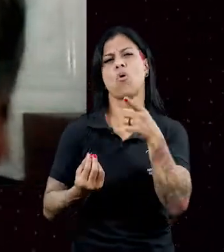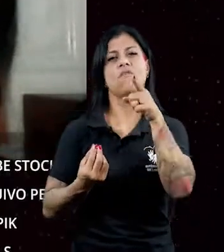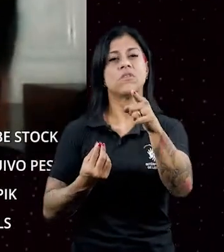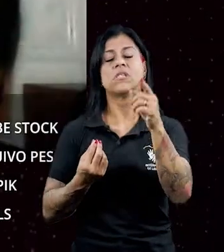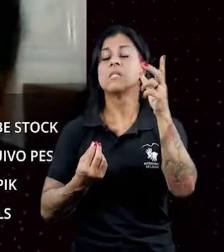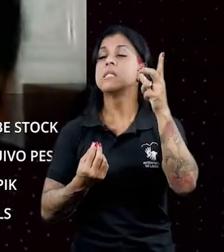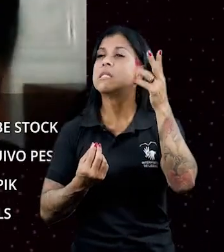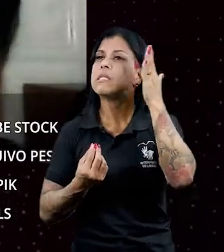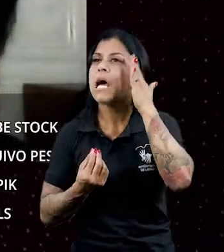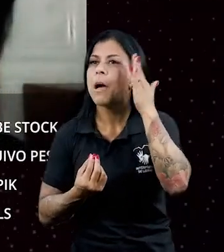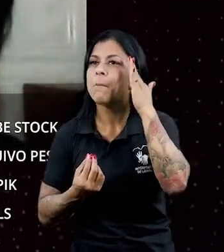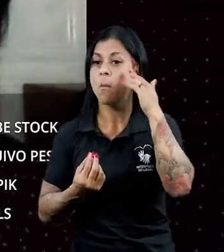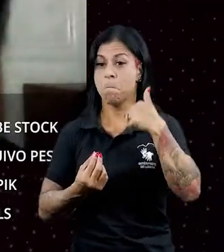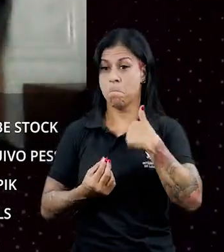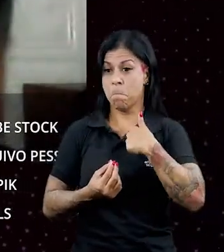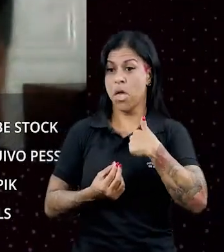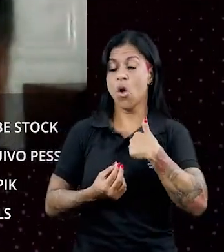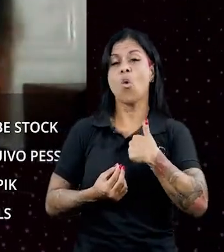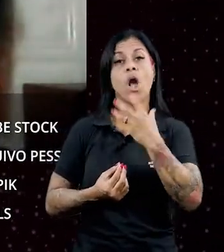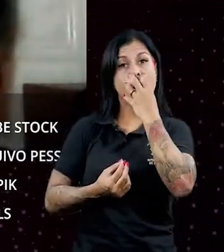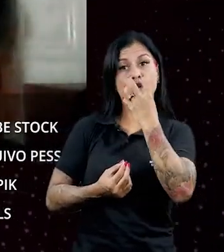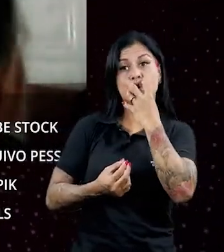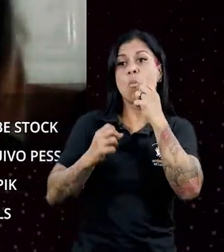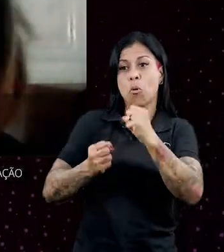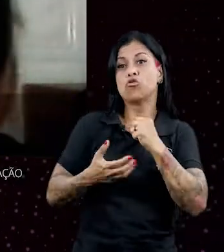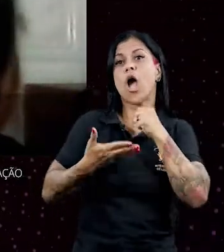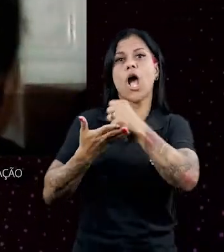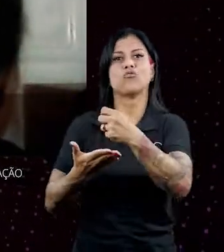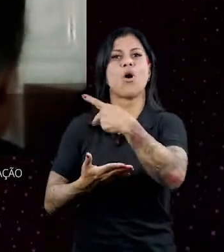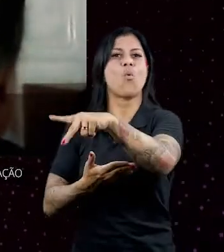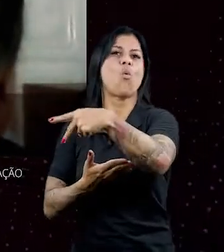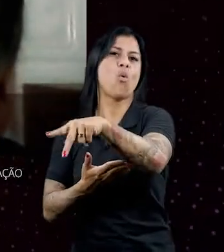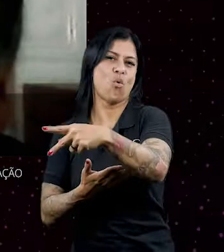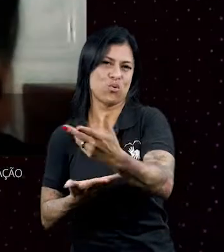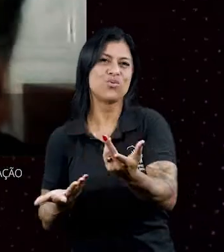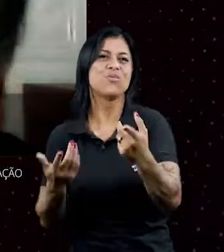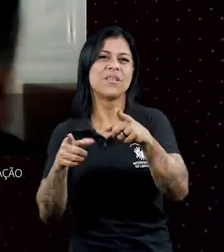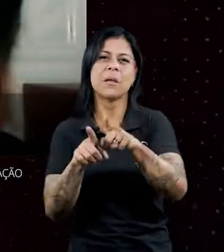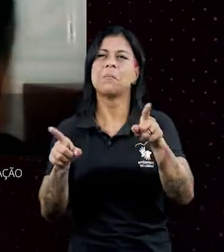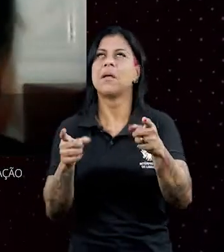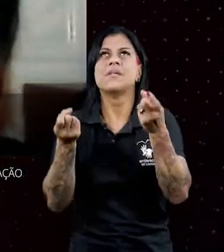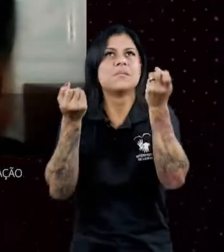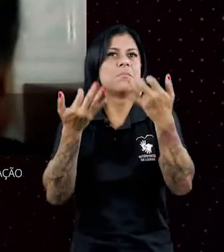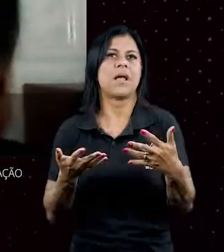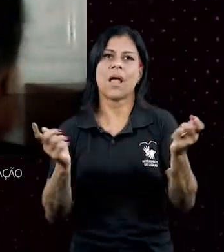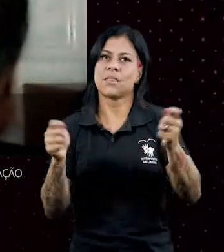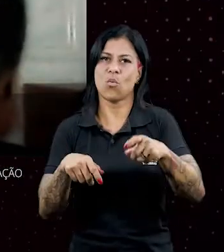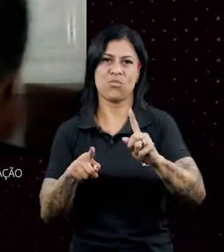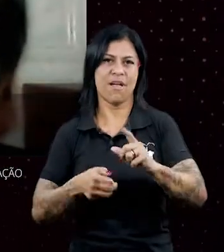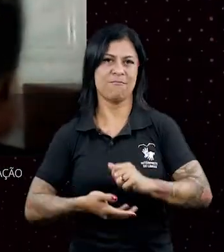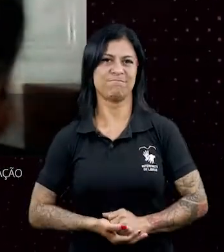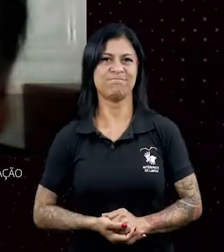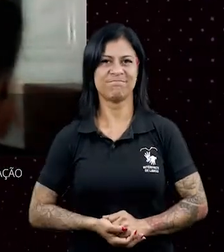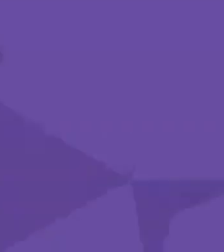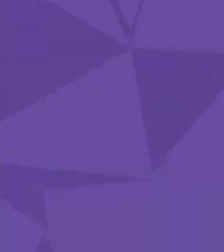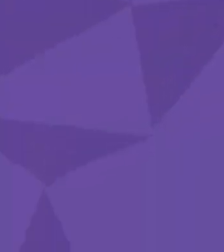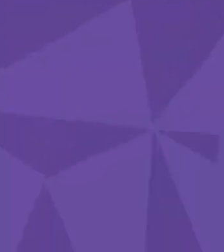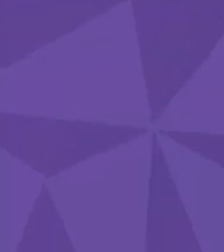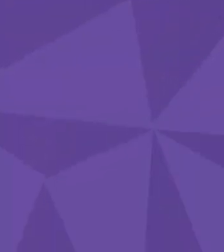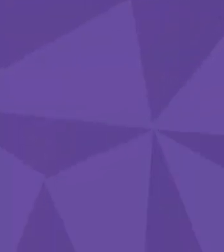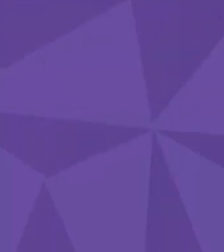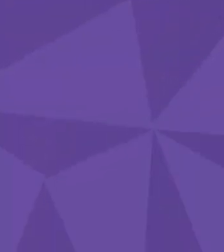muito gratificante você ver que o seu animal conseguiu salvar uma vida. E, assim, é inexplicável.